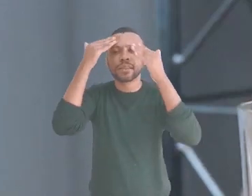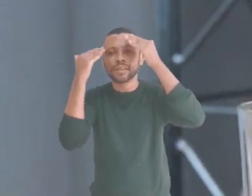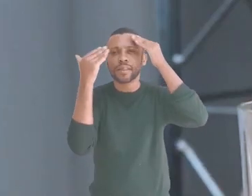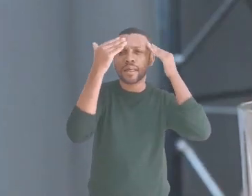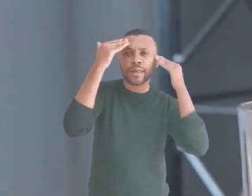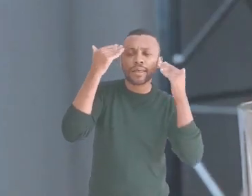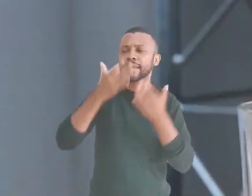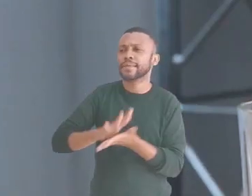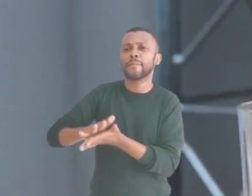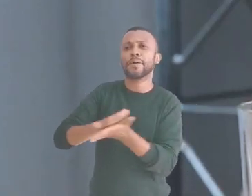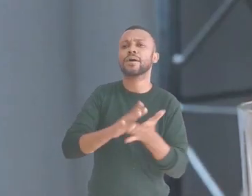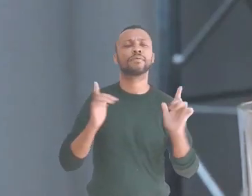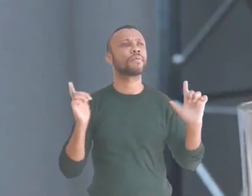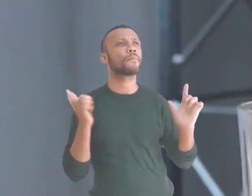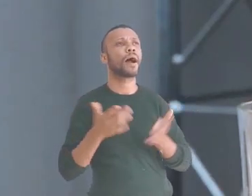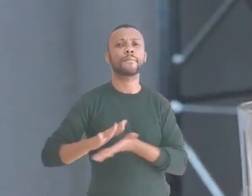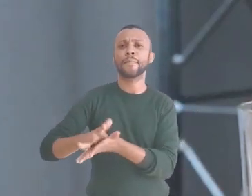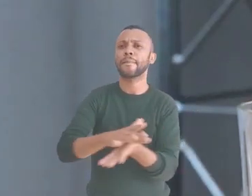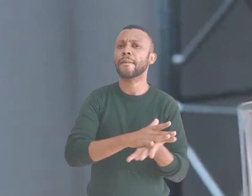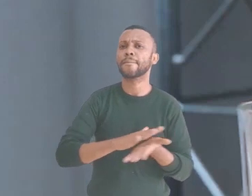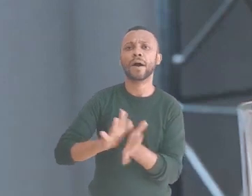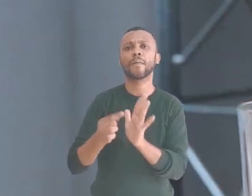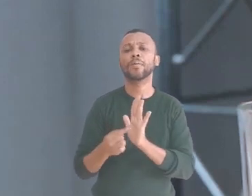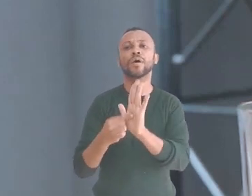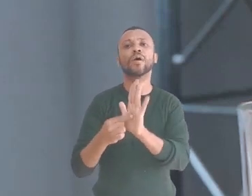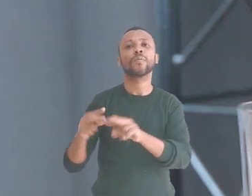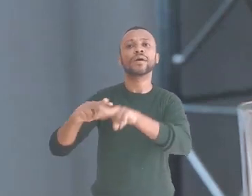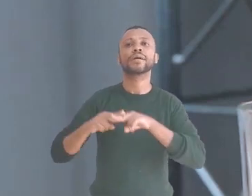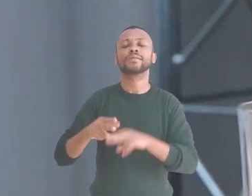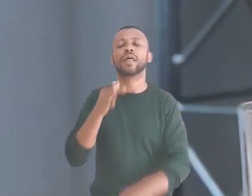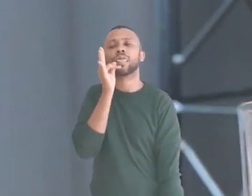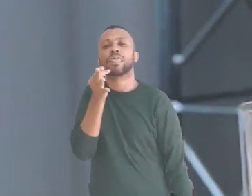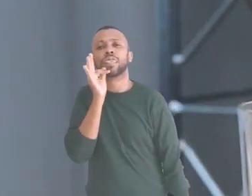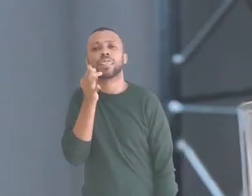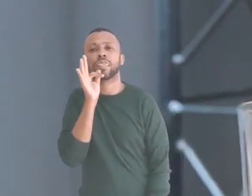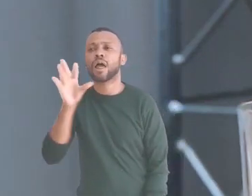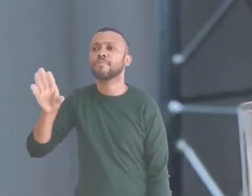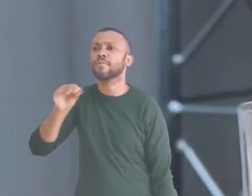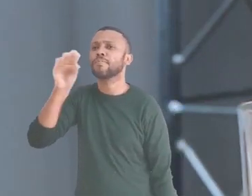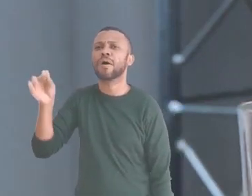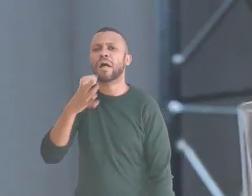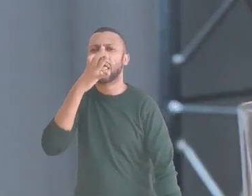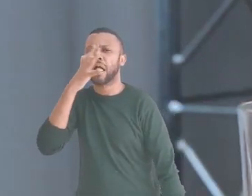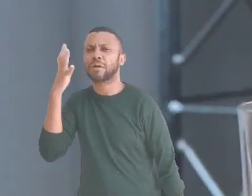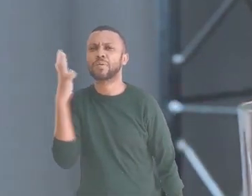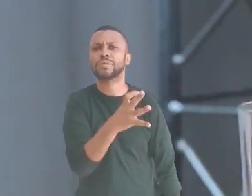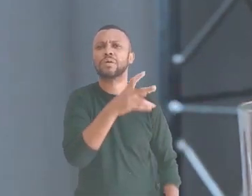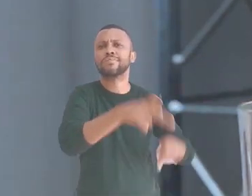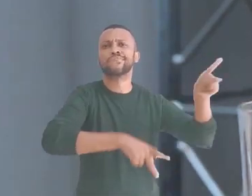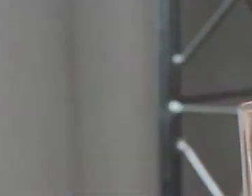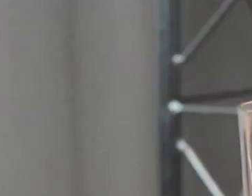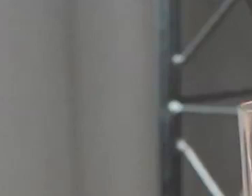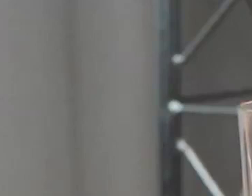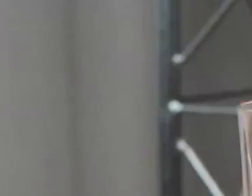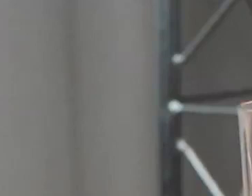sambando, sentada, querendo sambar, mas não samba por causa da língua do povo, por causa do apontamento do povo, porque é gorda, porque é